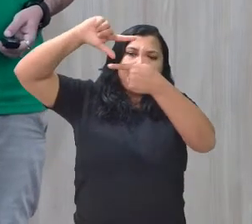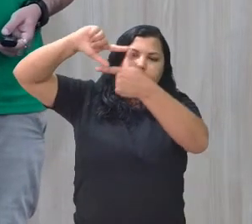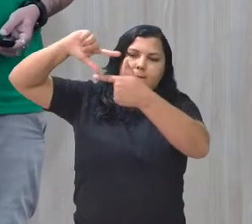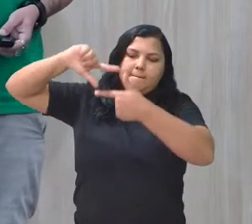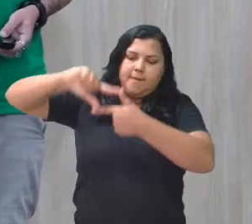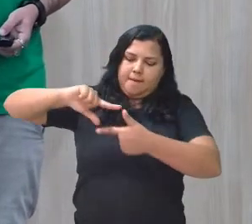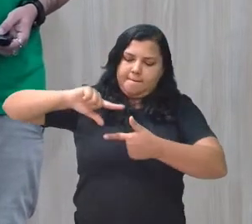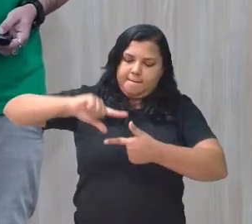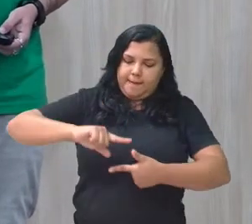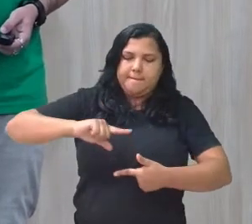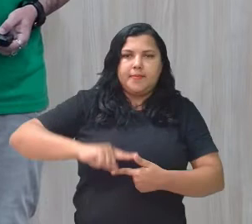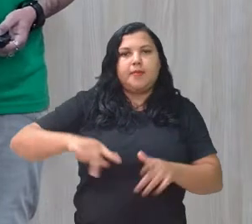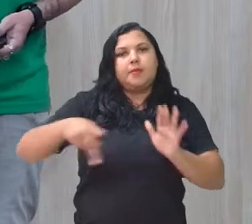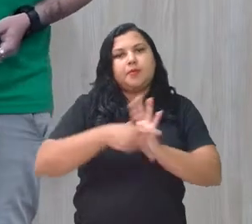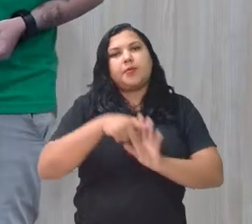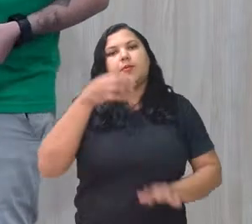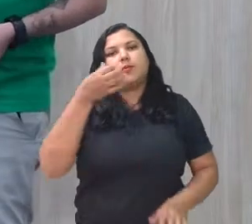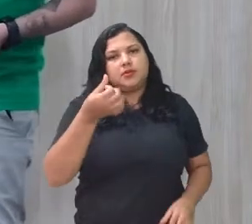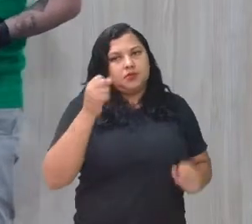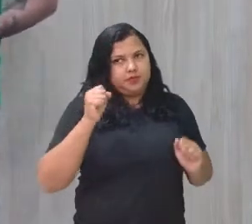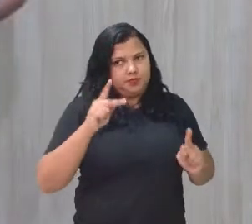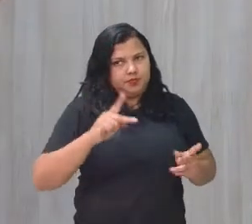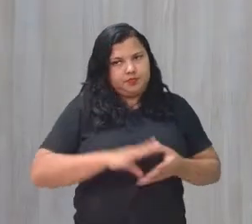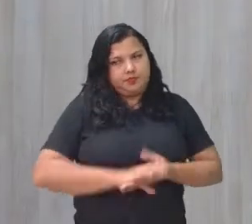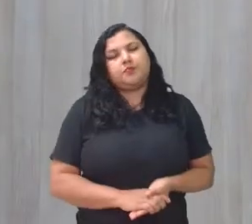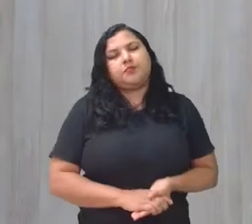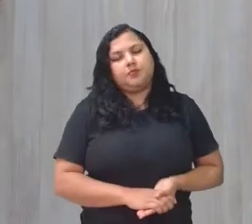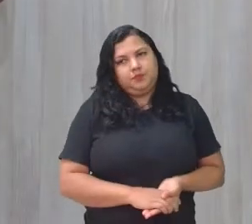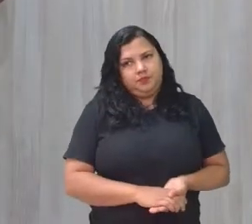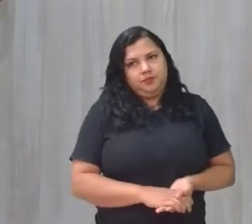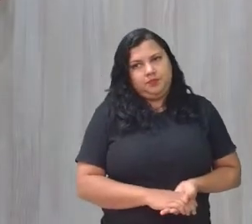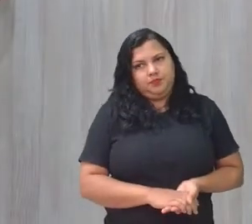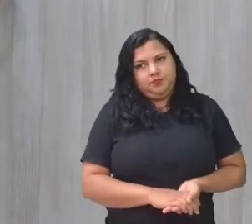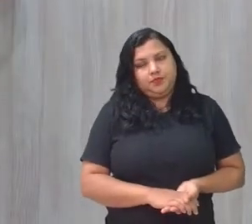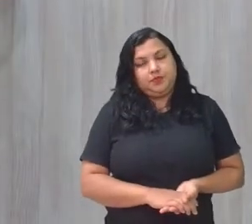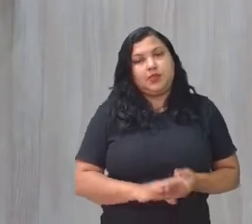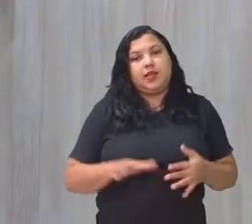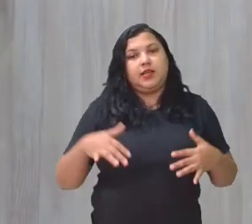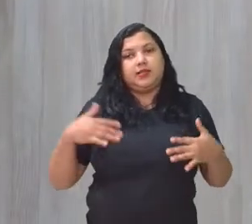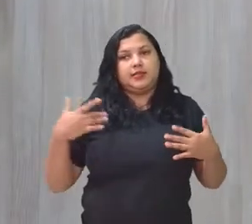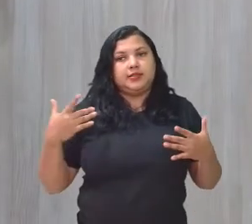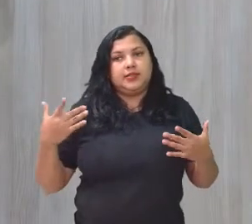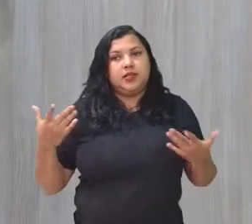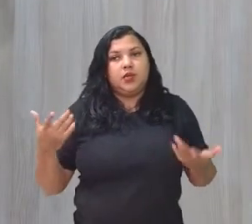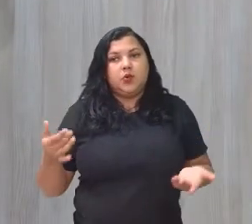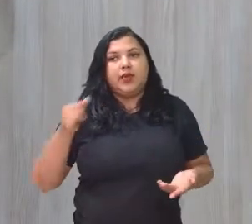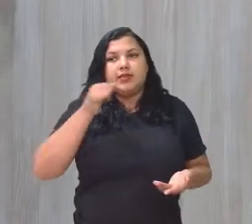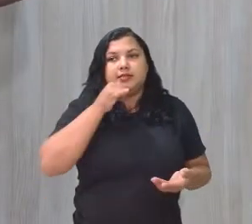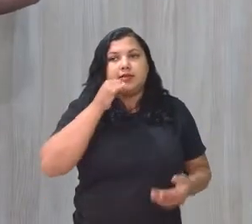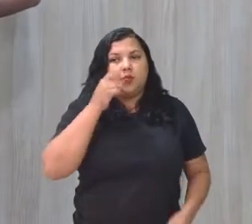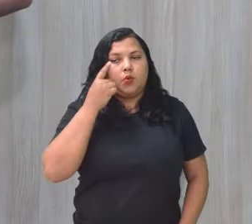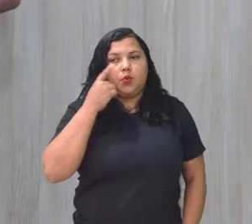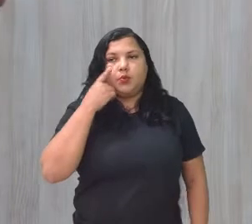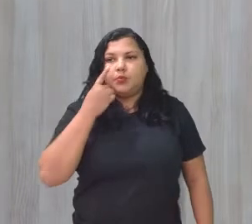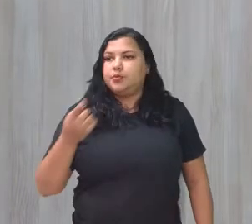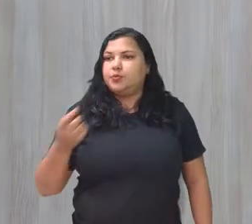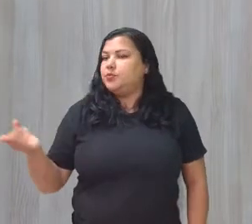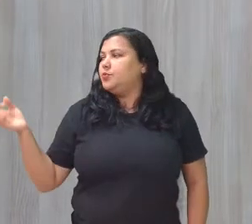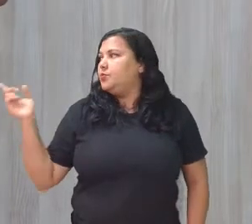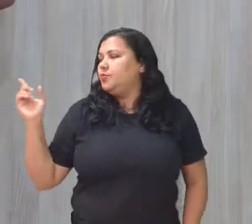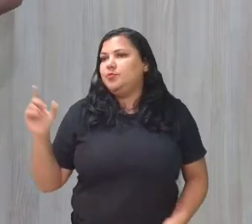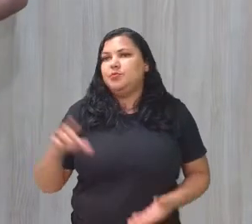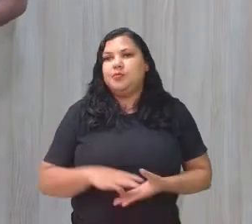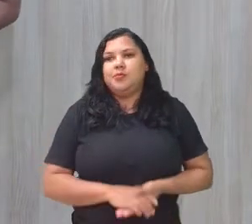pegar 12 partes dessa malha aqui. Então, se eu pegar 12 partes, cada uma delas,